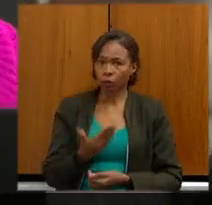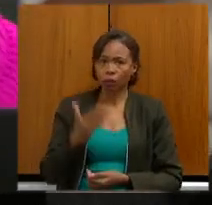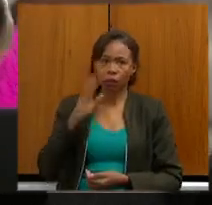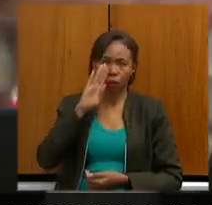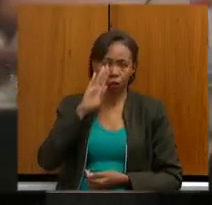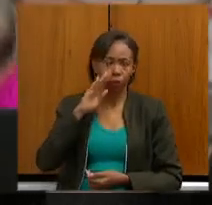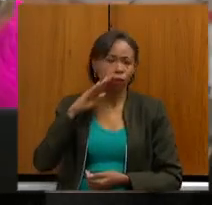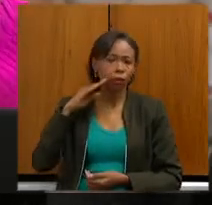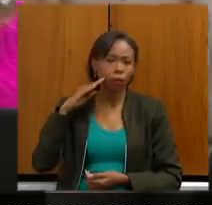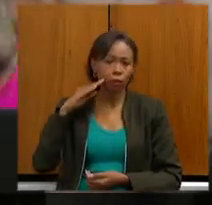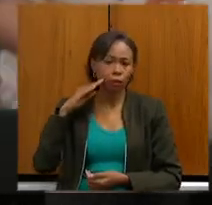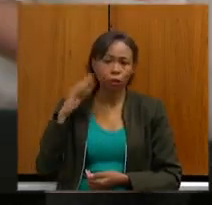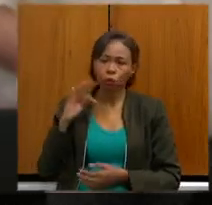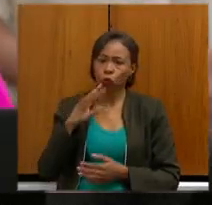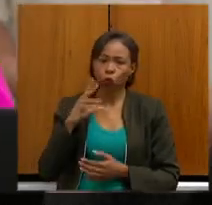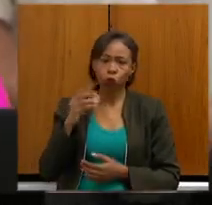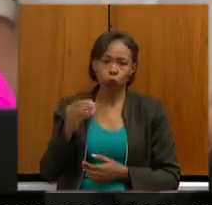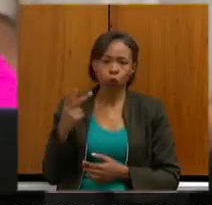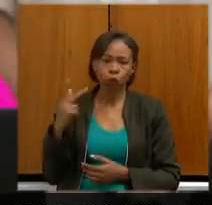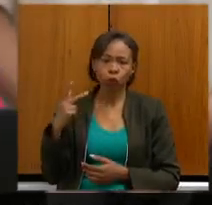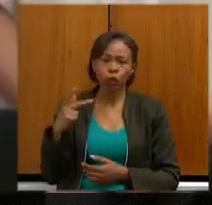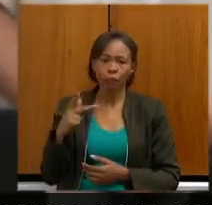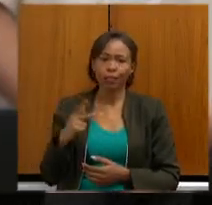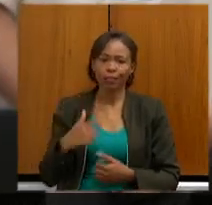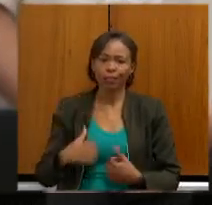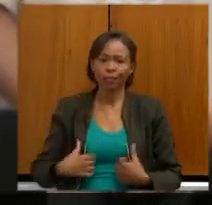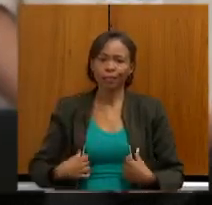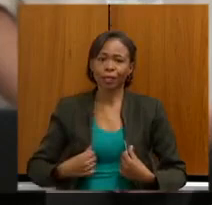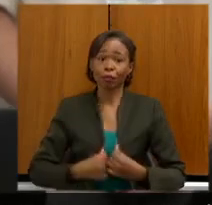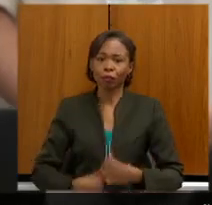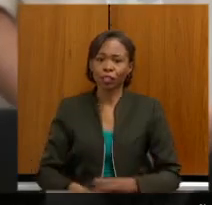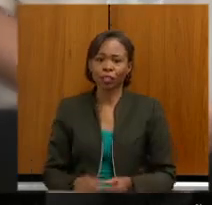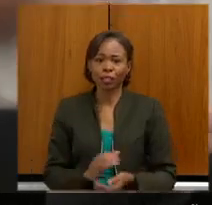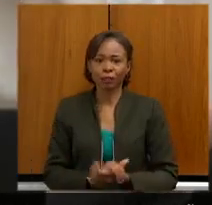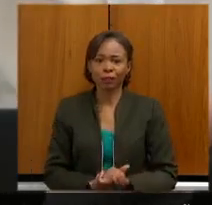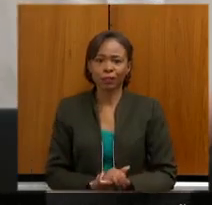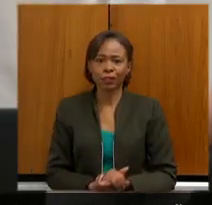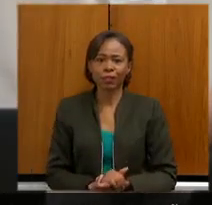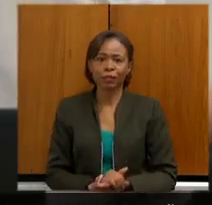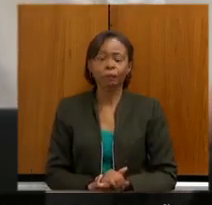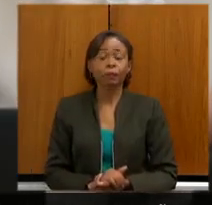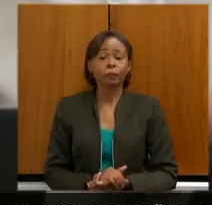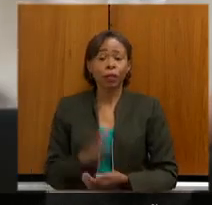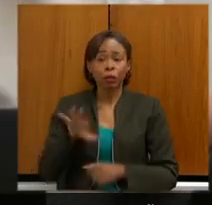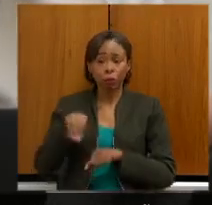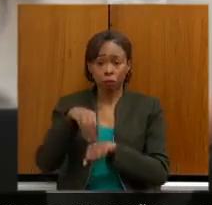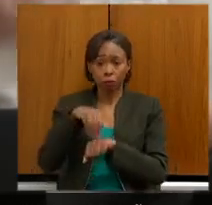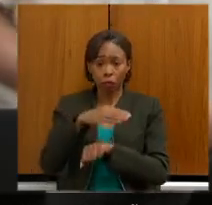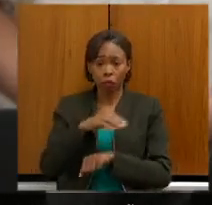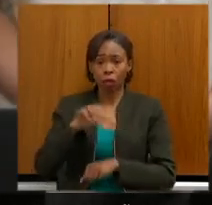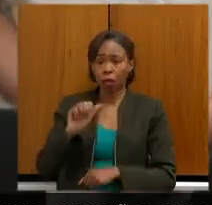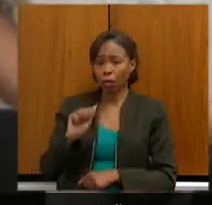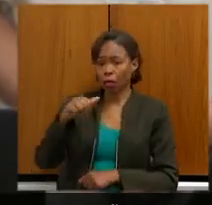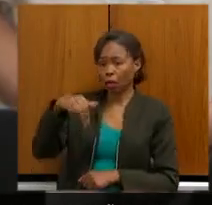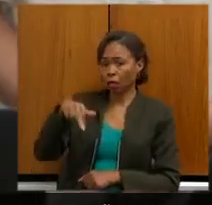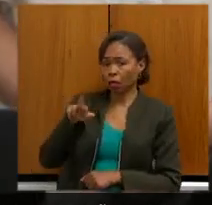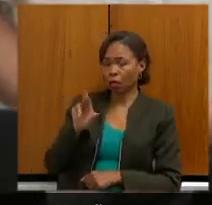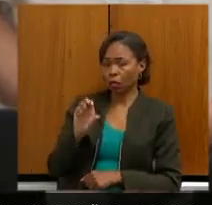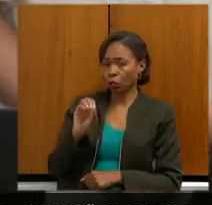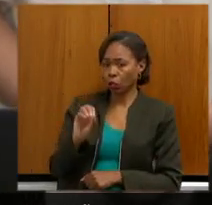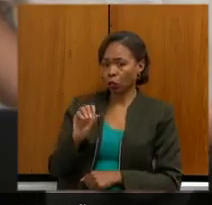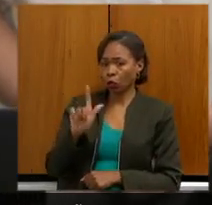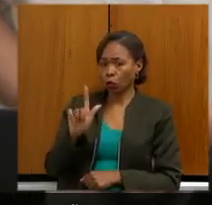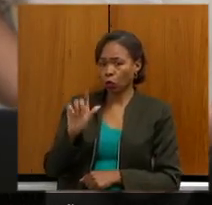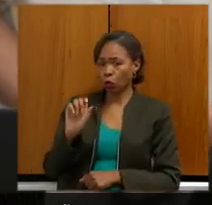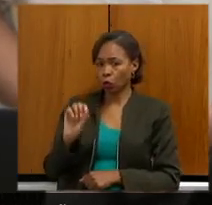todos é isso são todos que Beatriz seja encaminhado à ângulo-ângulo Gold